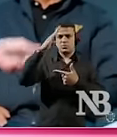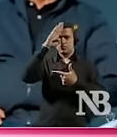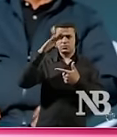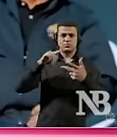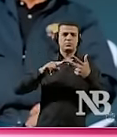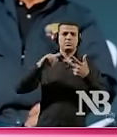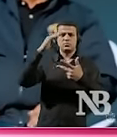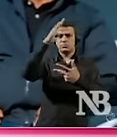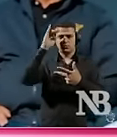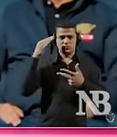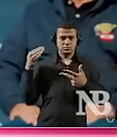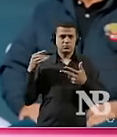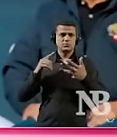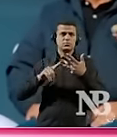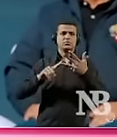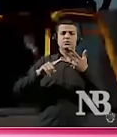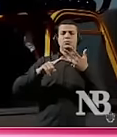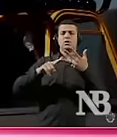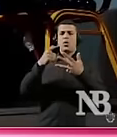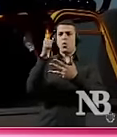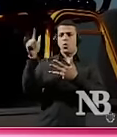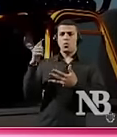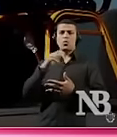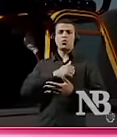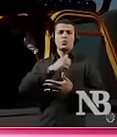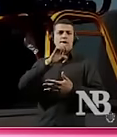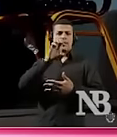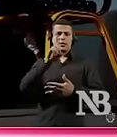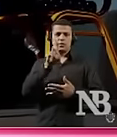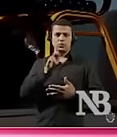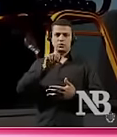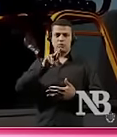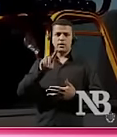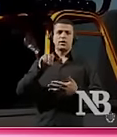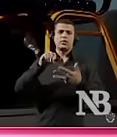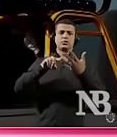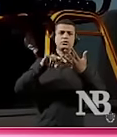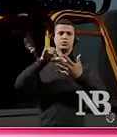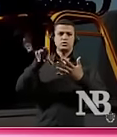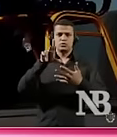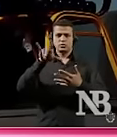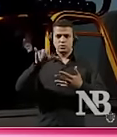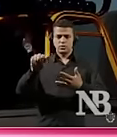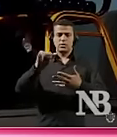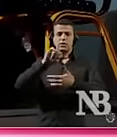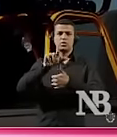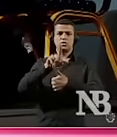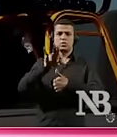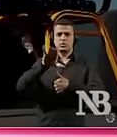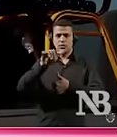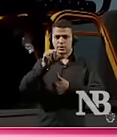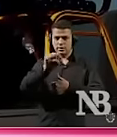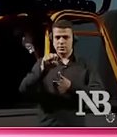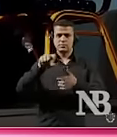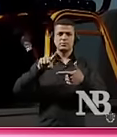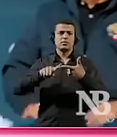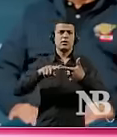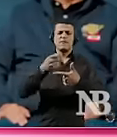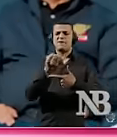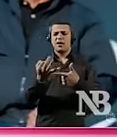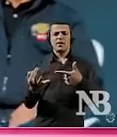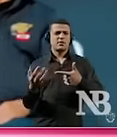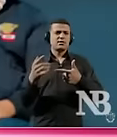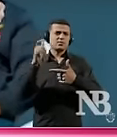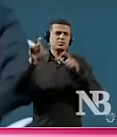diversos deputados, né, amigos, colegas, Eduardo Bolsonaro, Júlia Zanatta, Gil, Lucas, enfim, um monte de gente